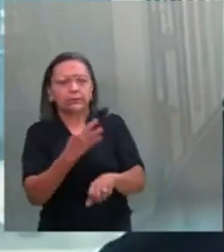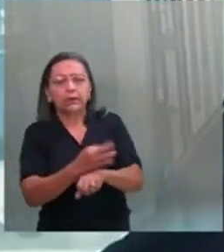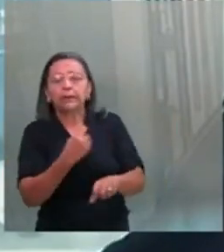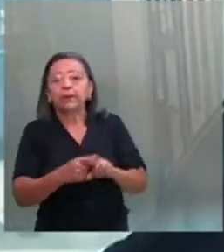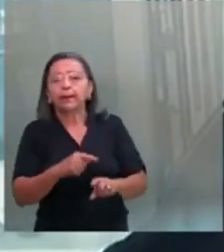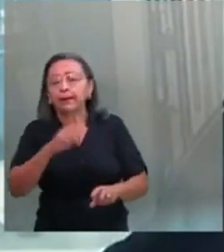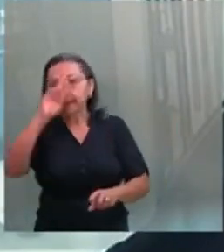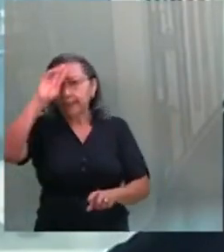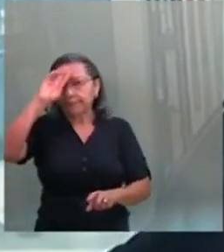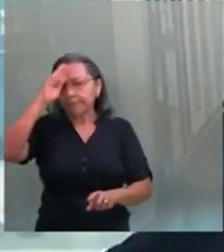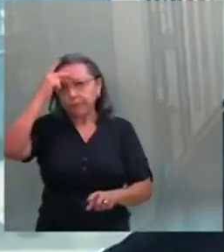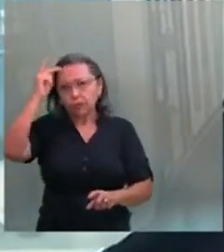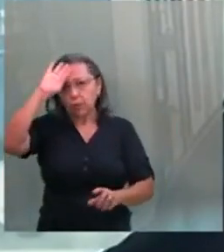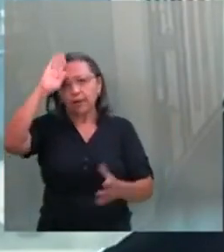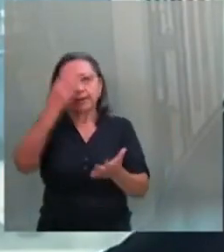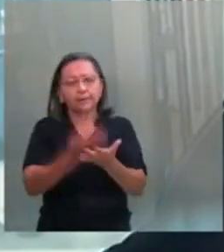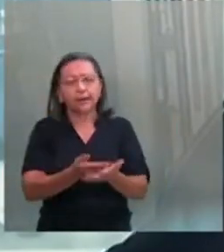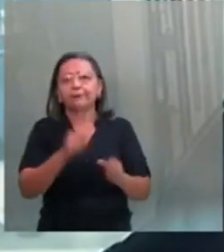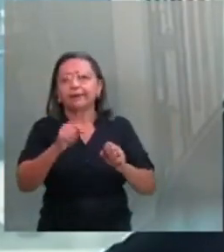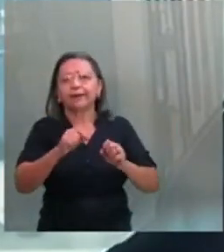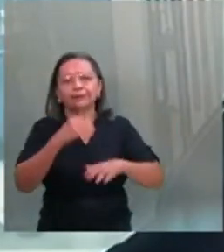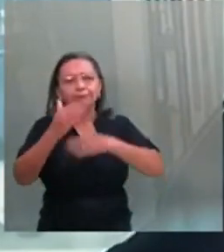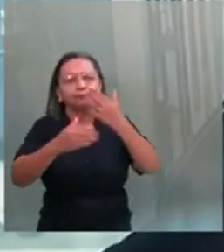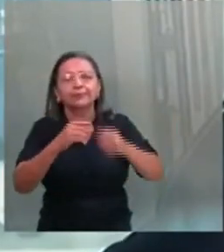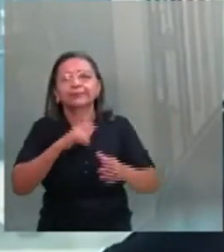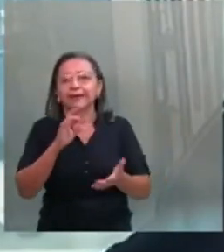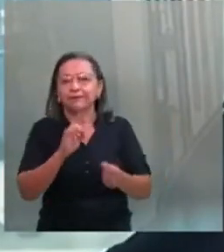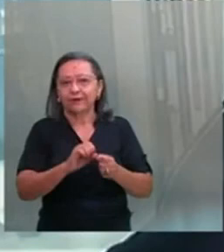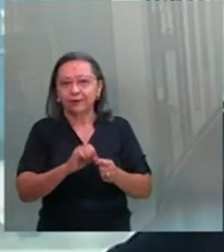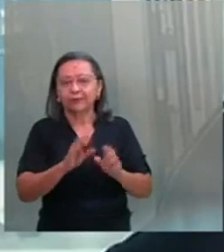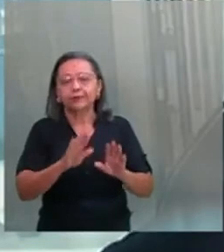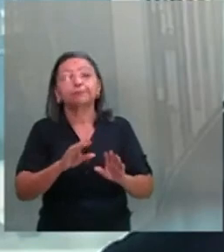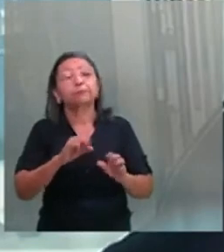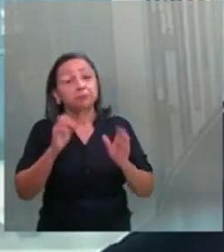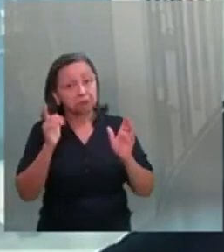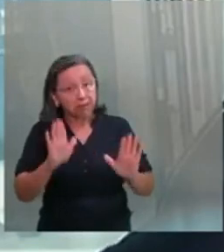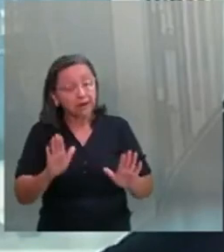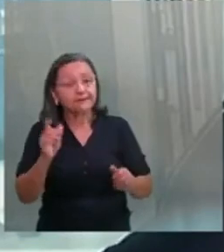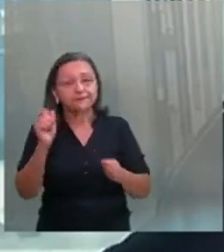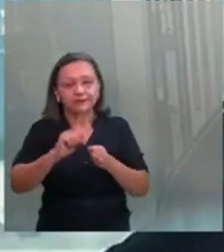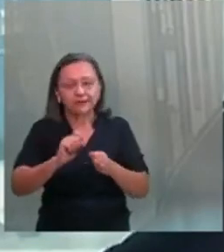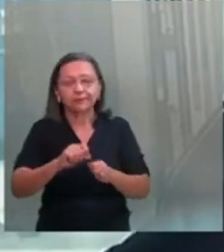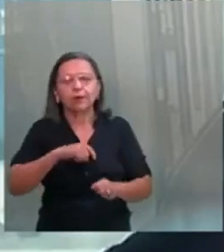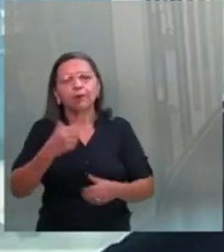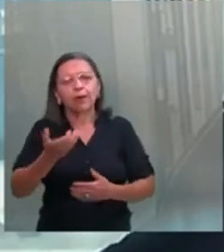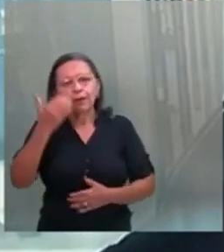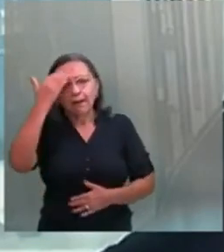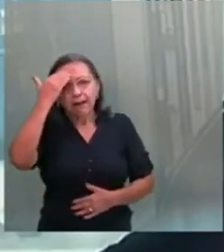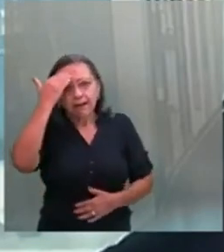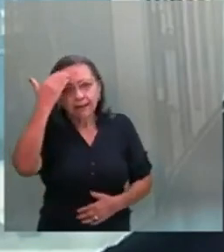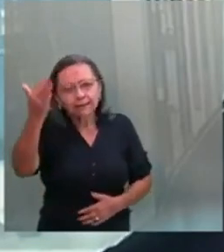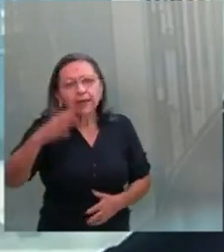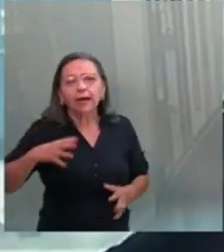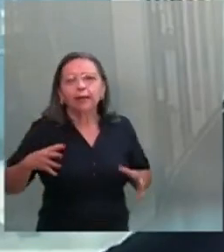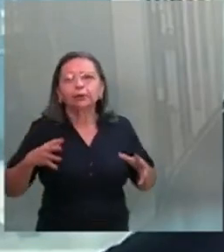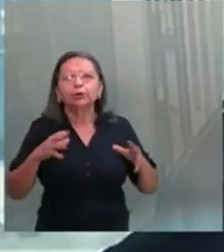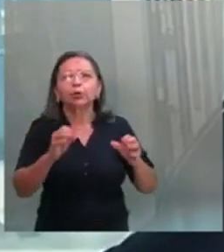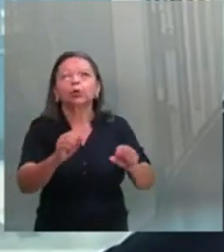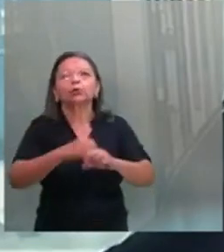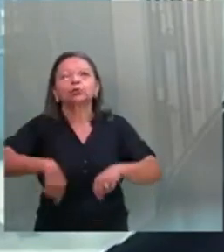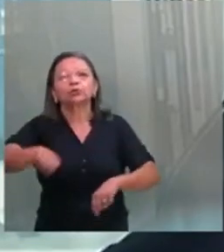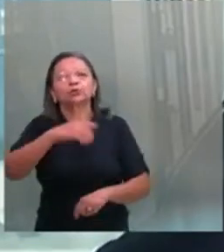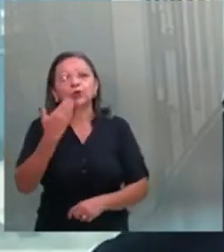naquele volume, naquela progressão, seria feito. E foi feito. E eu quero agradecer a todos